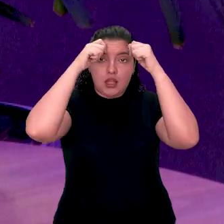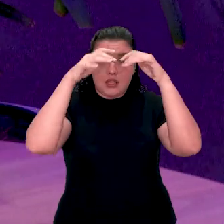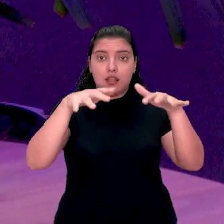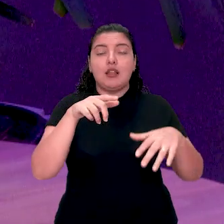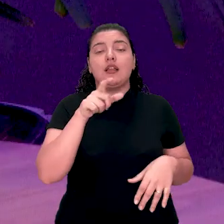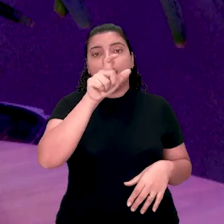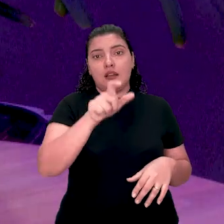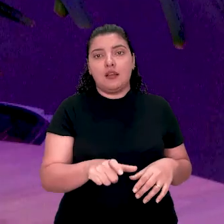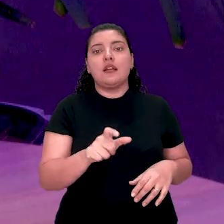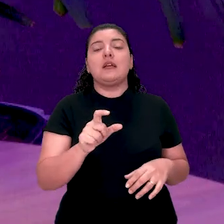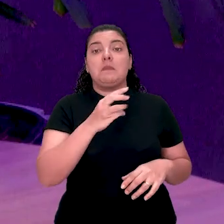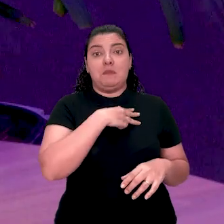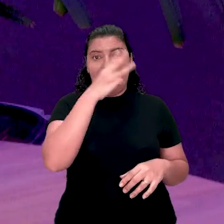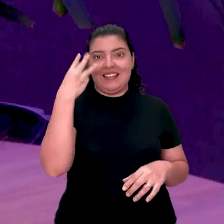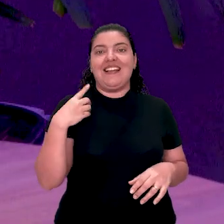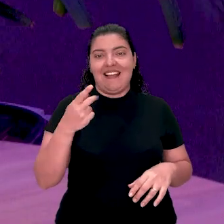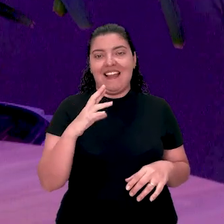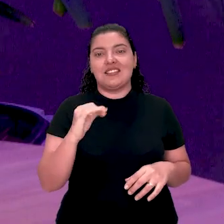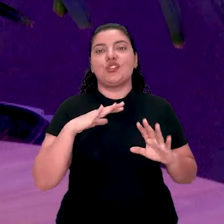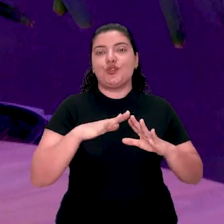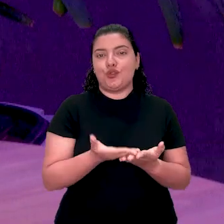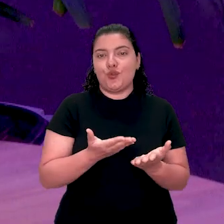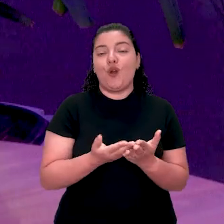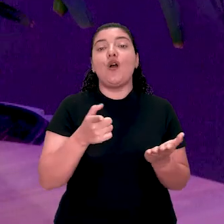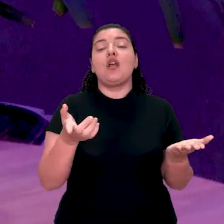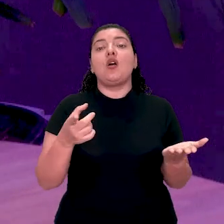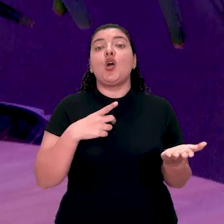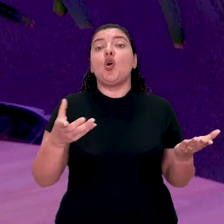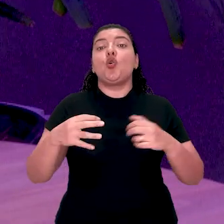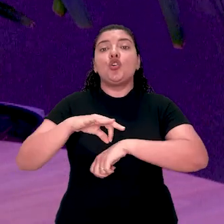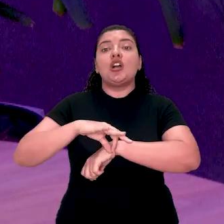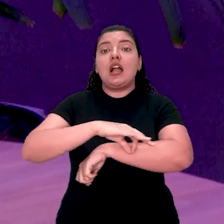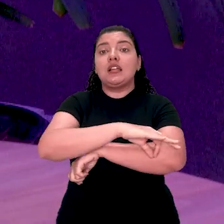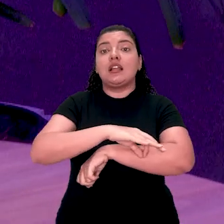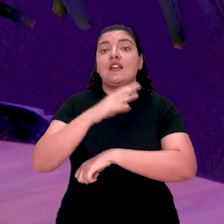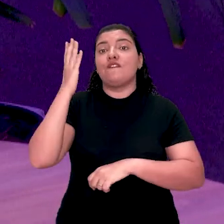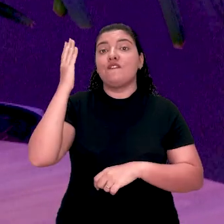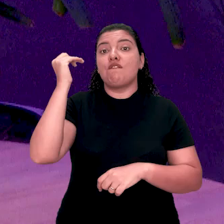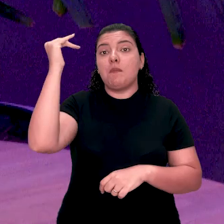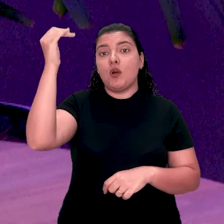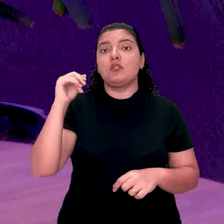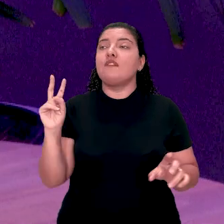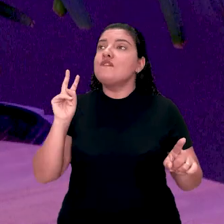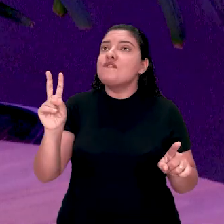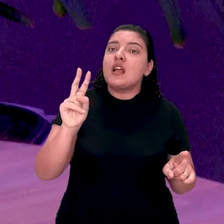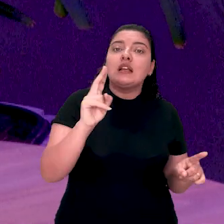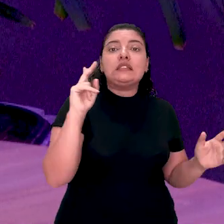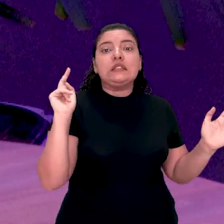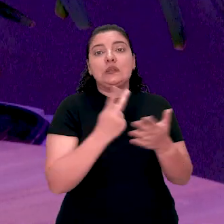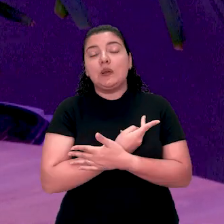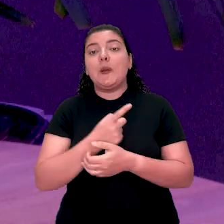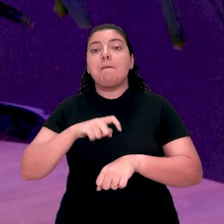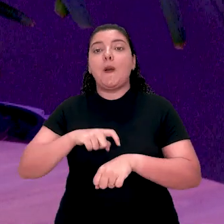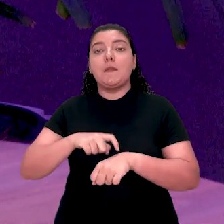aluna que foi do Nossa Senhora das Graças também, que é autista, hoje é uma arquiteta famosa. Então, assim, você fica vendo essas coisas acontecerem,